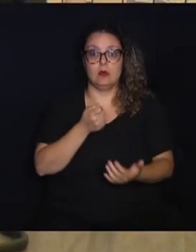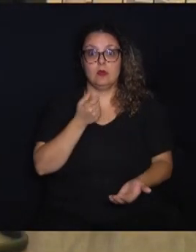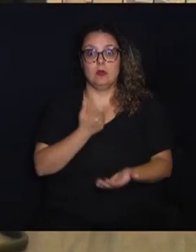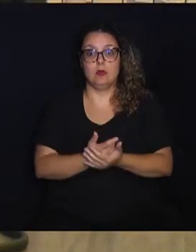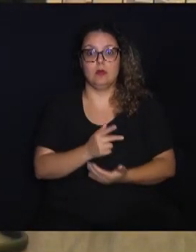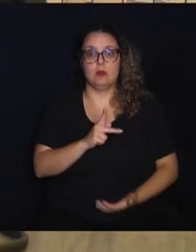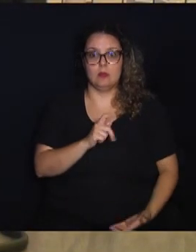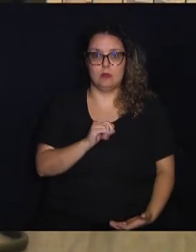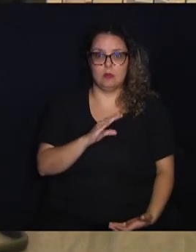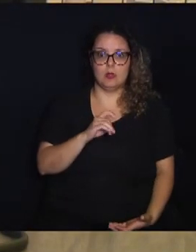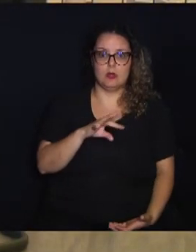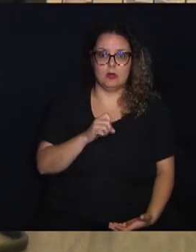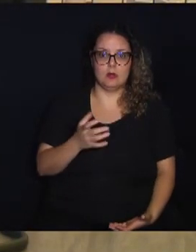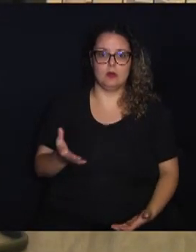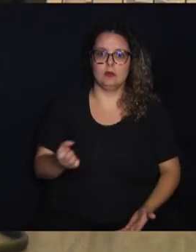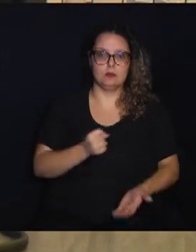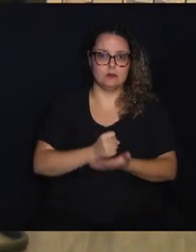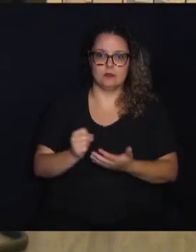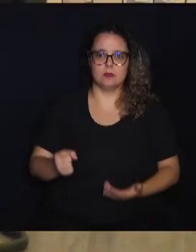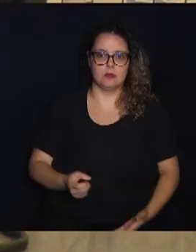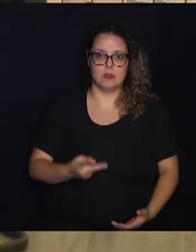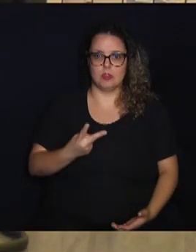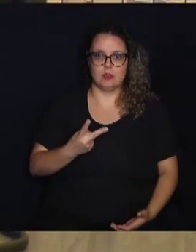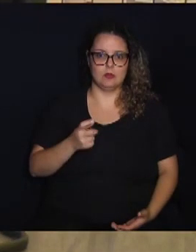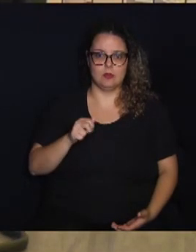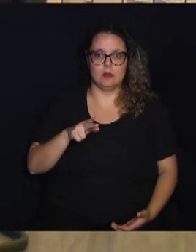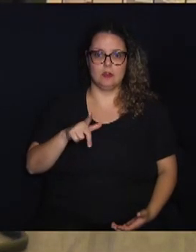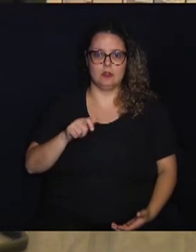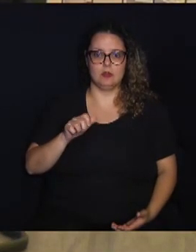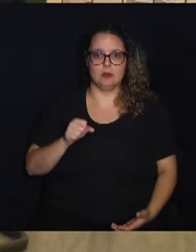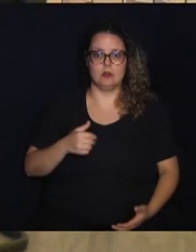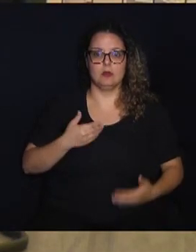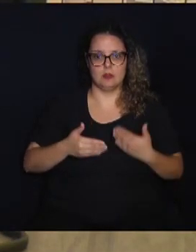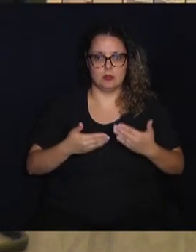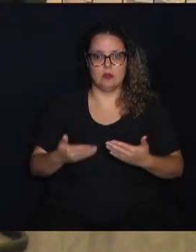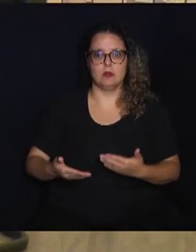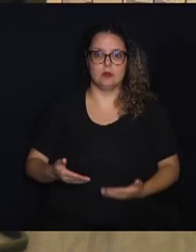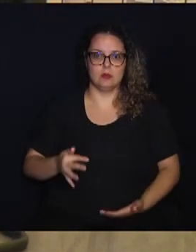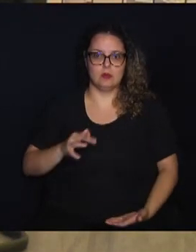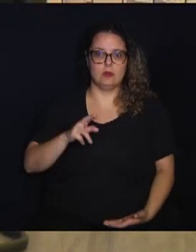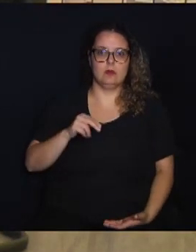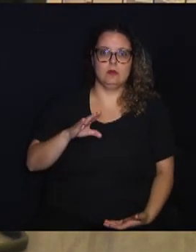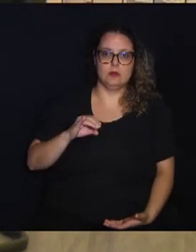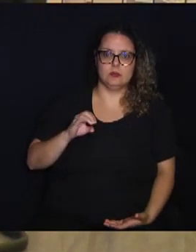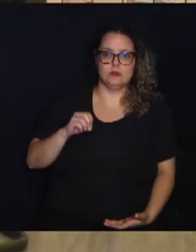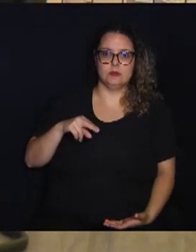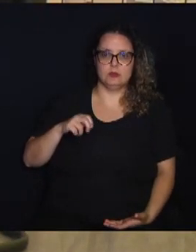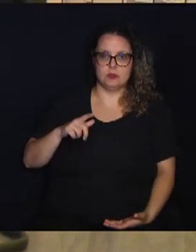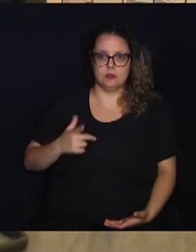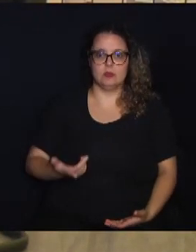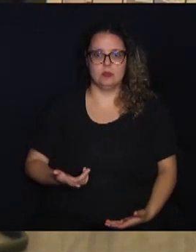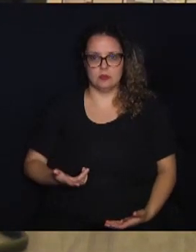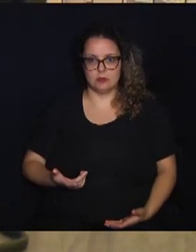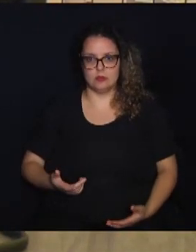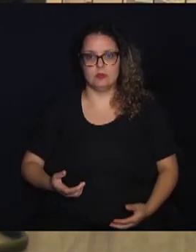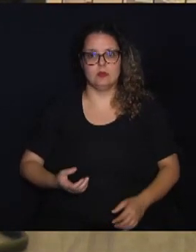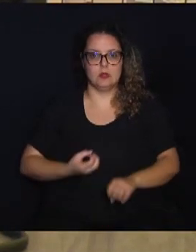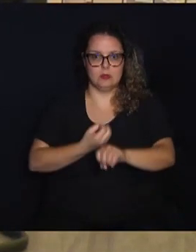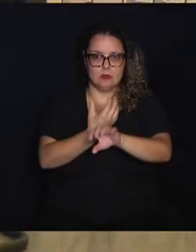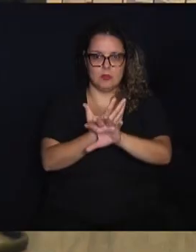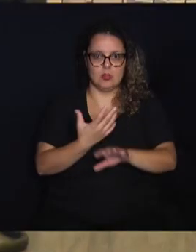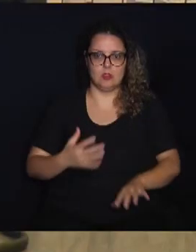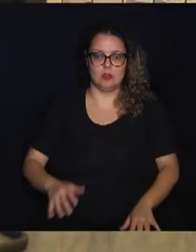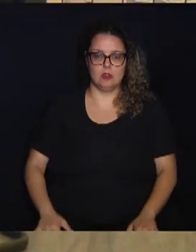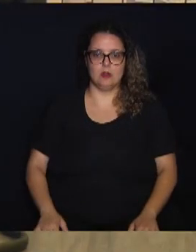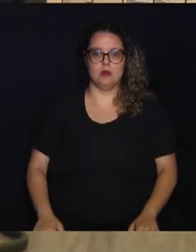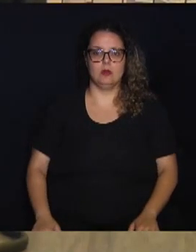já venceu, usei 2 aulas, tá? Nesse processo do funcional, que para mim funciona esse negócio do ao vivo, a pessoa ali falando, não,